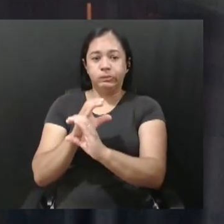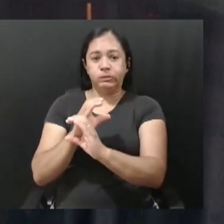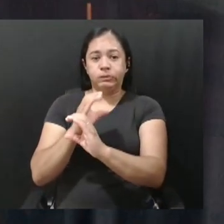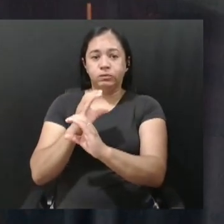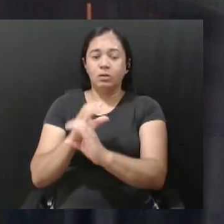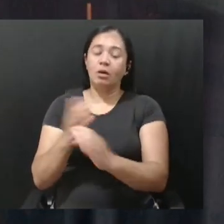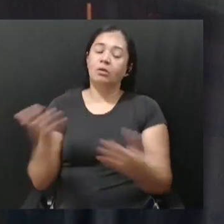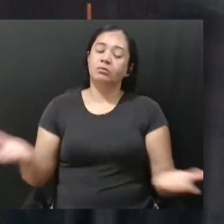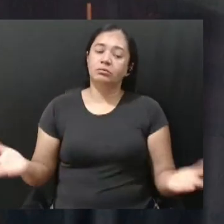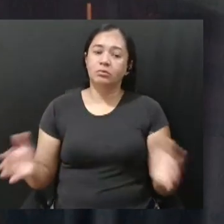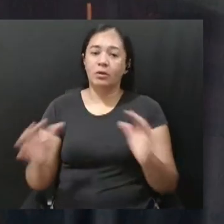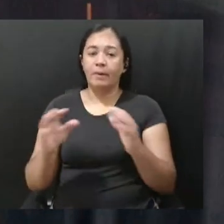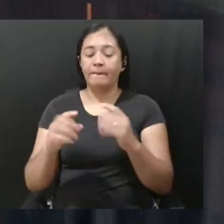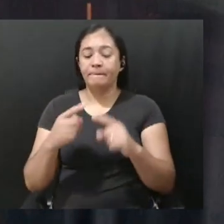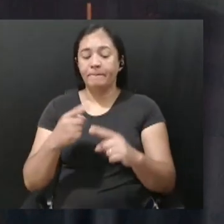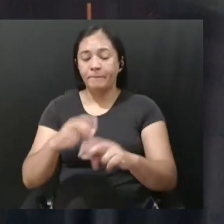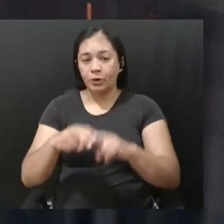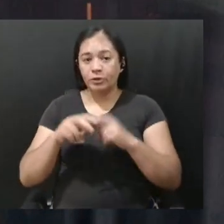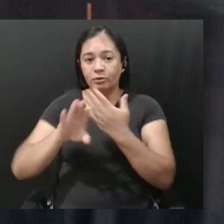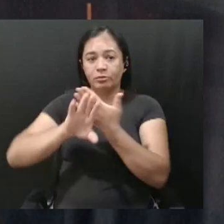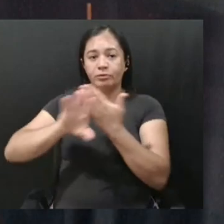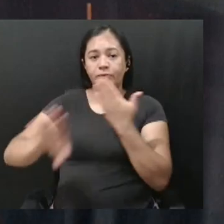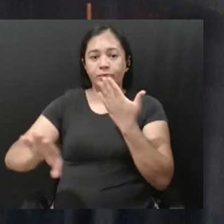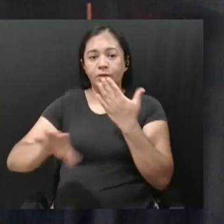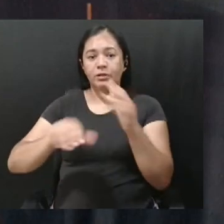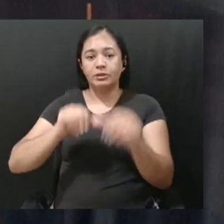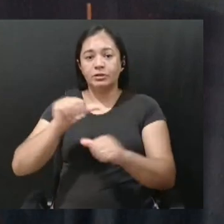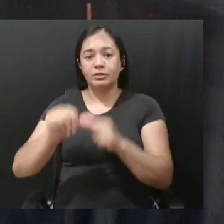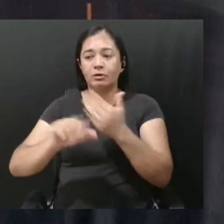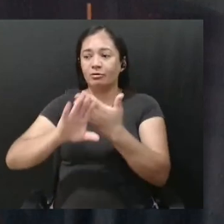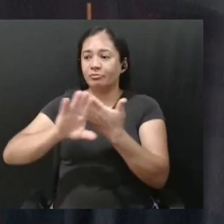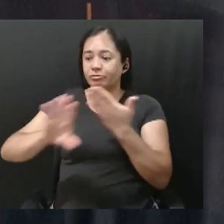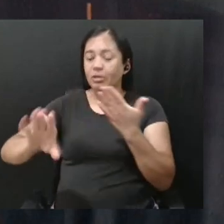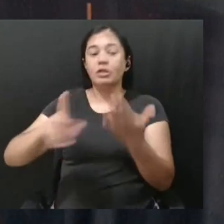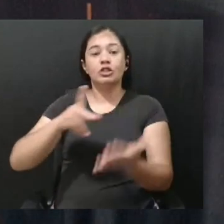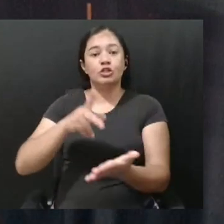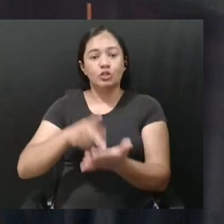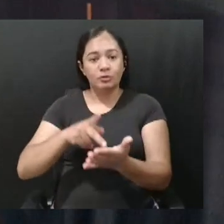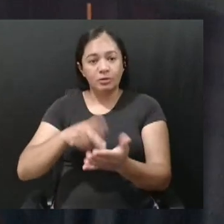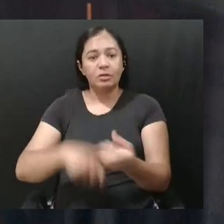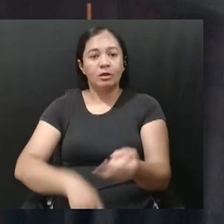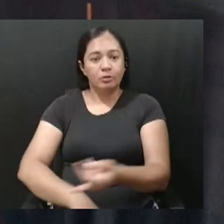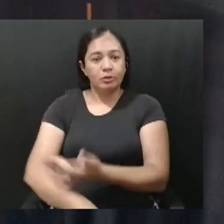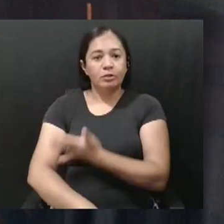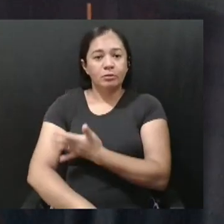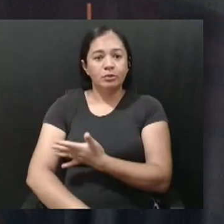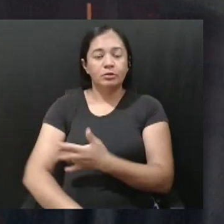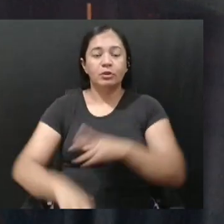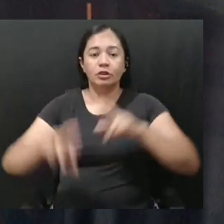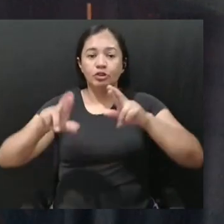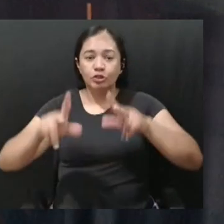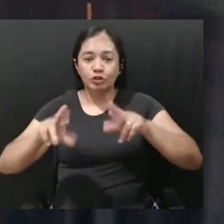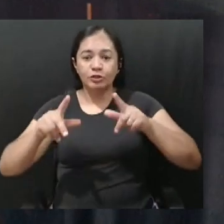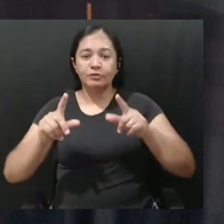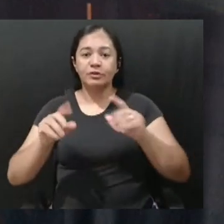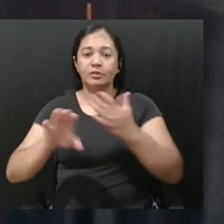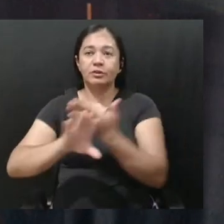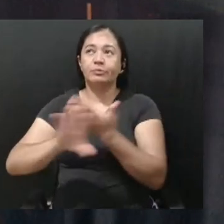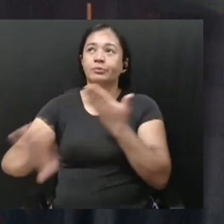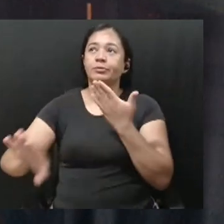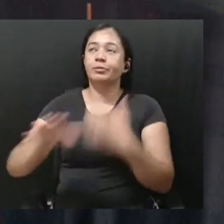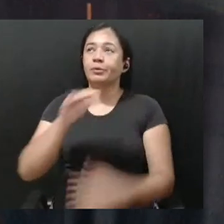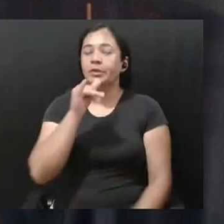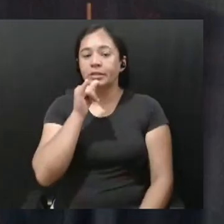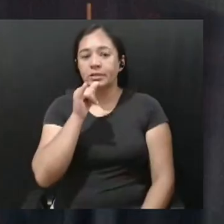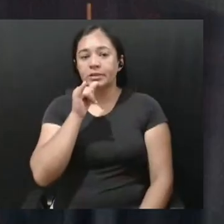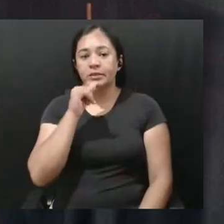afastamento vai se tornando um afastamento mesmo emocional, Uhum. né, diferente de se afastar, por exemplo, ao não